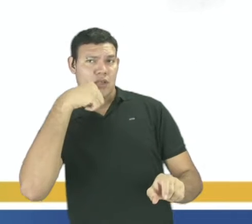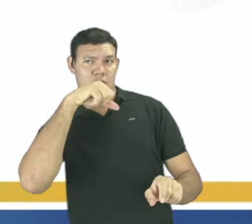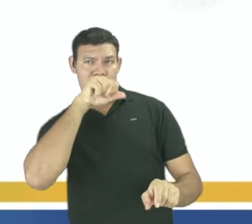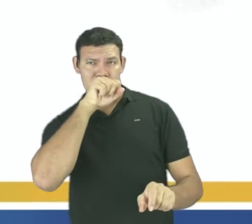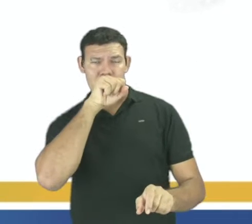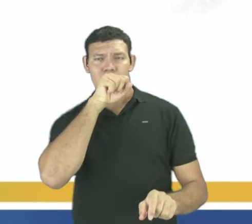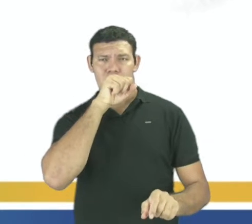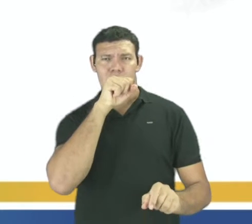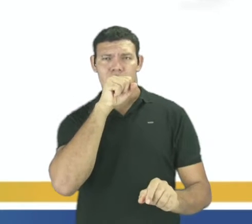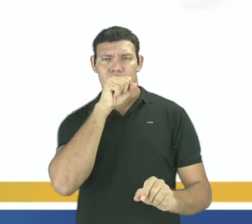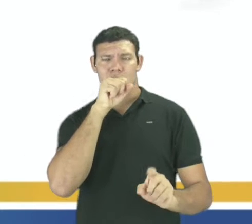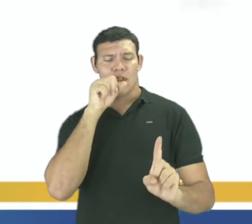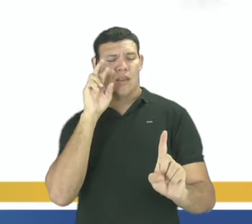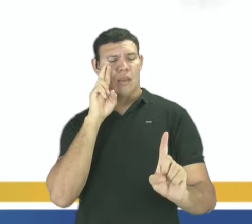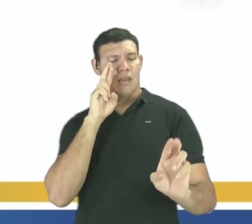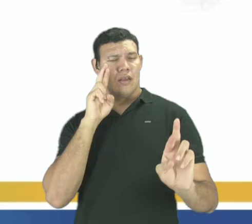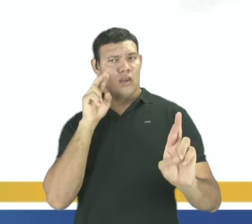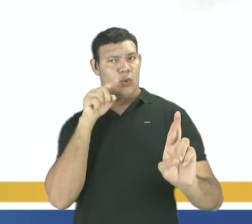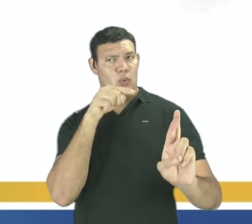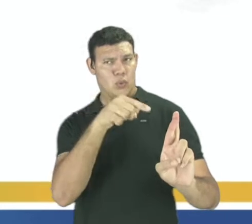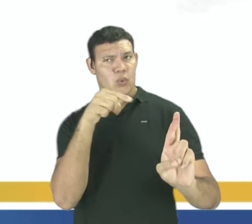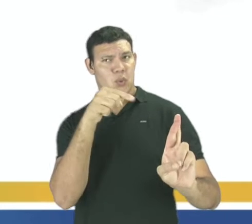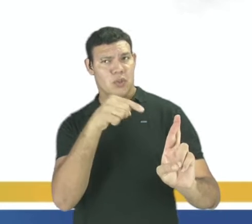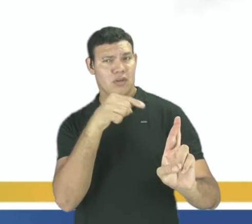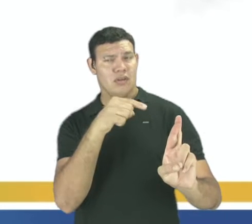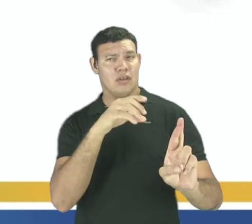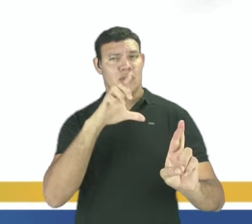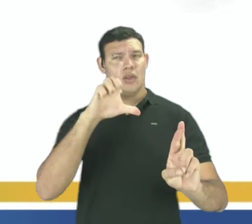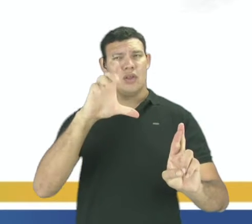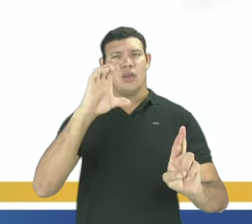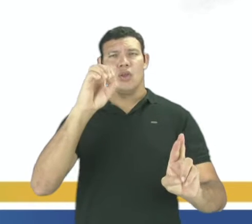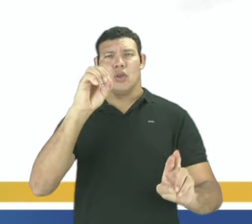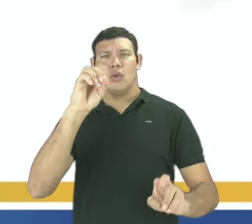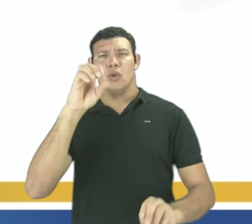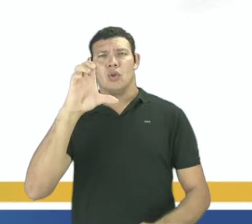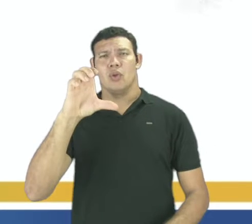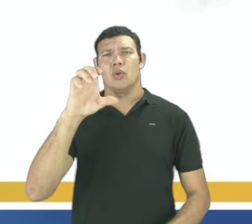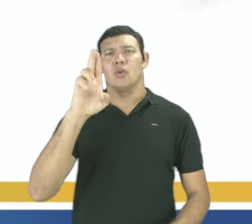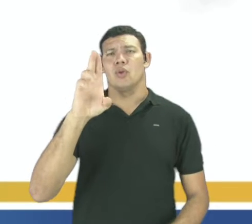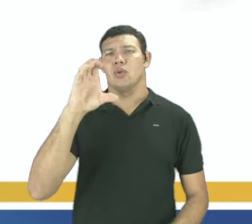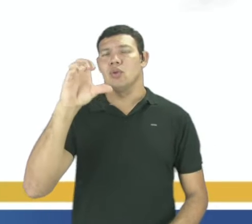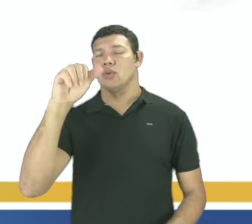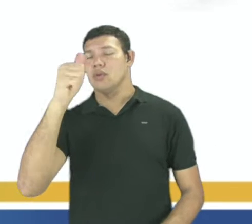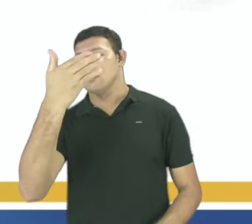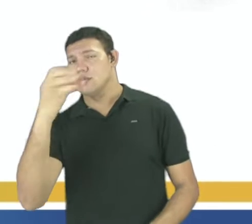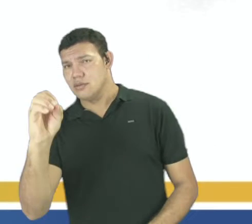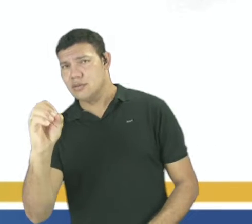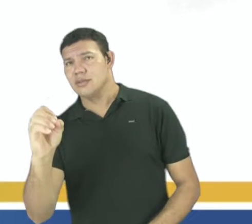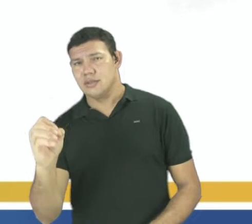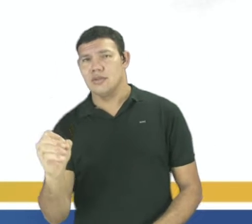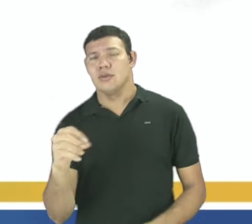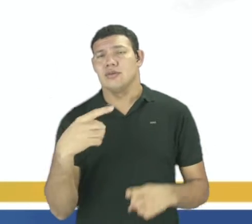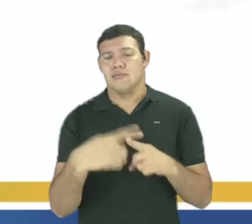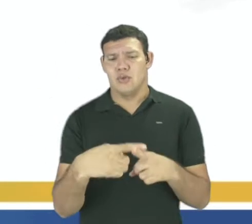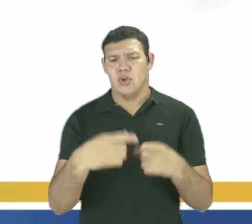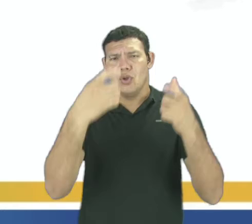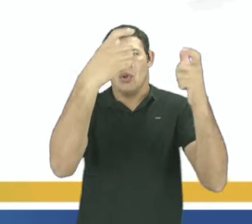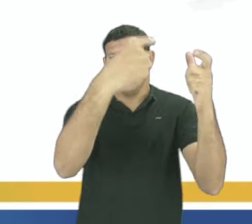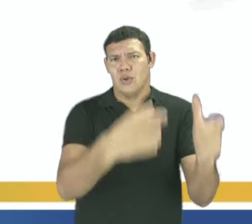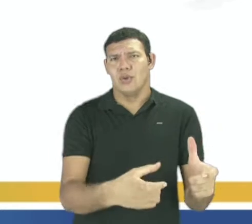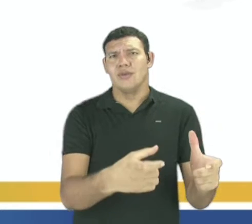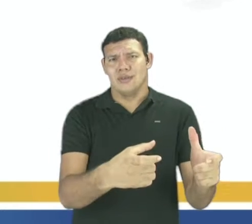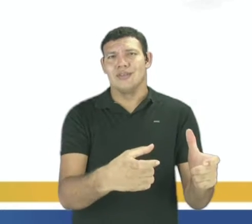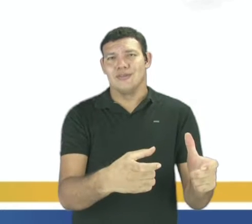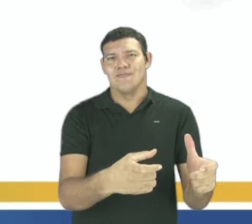locução adverbial de lugar, pois o menino estava explicando as circunstâncias do lugar em que achou aquele dinheiro.